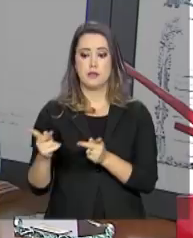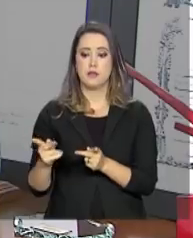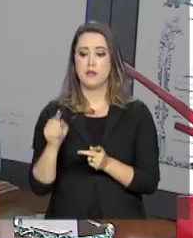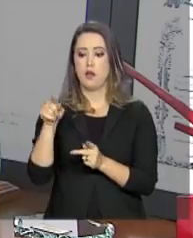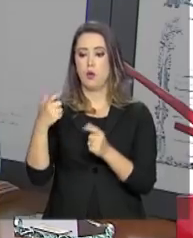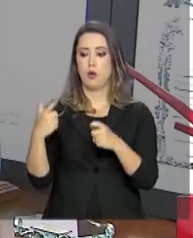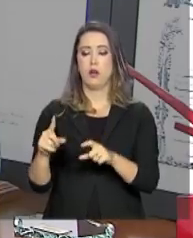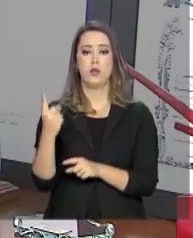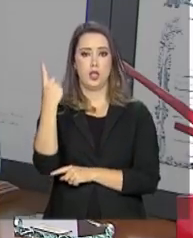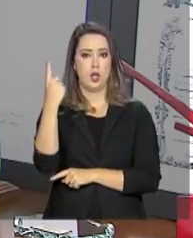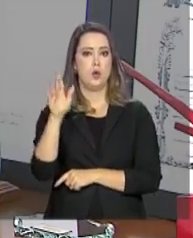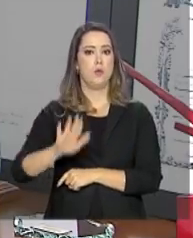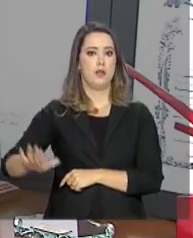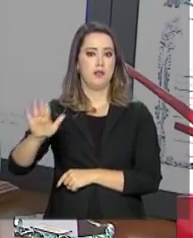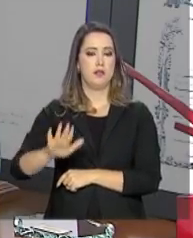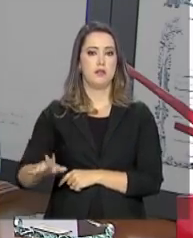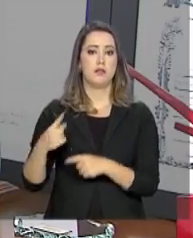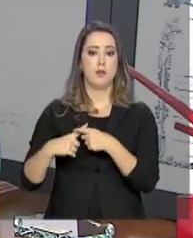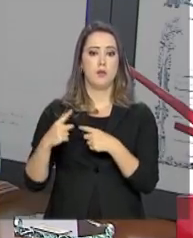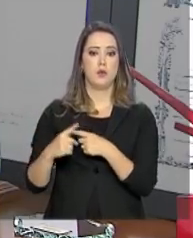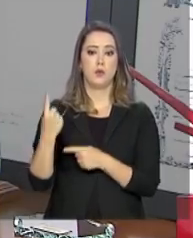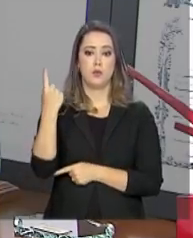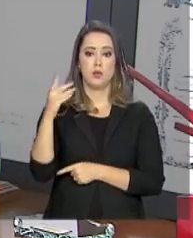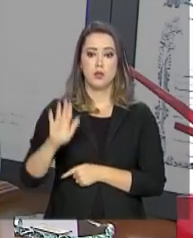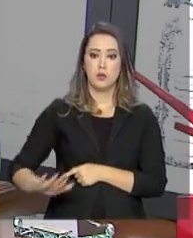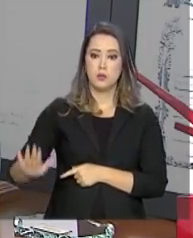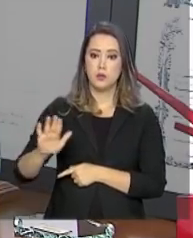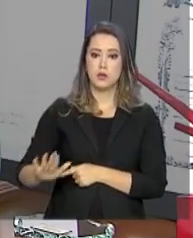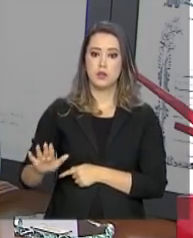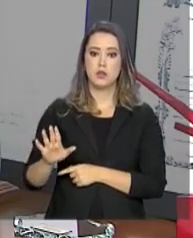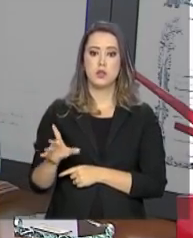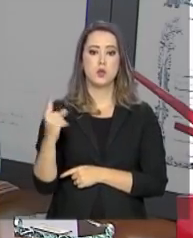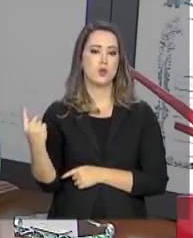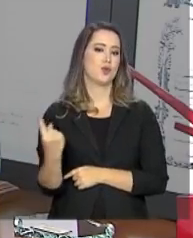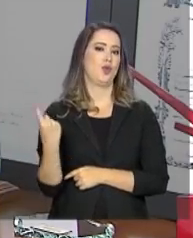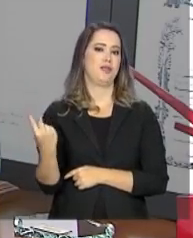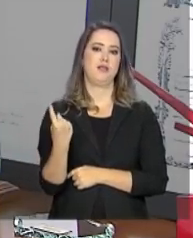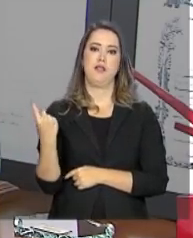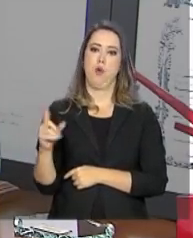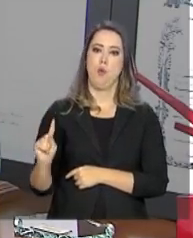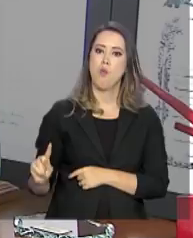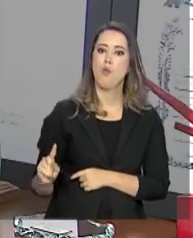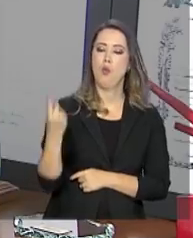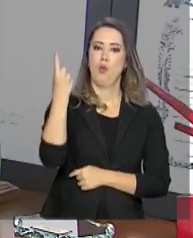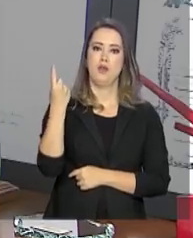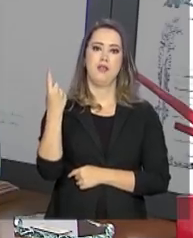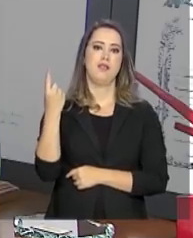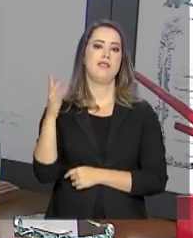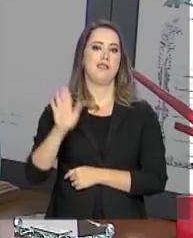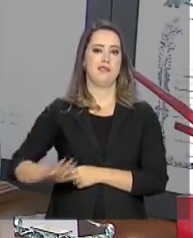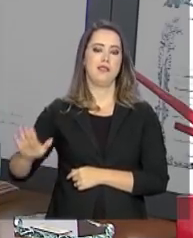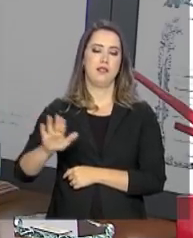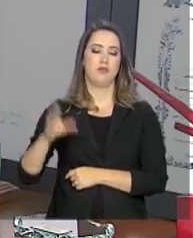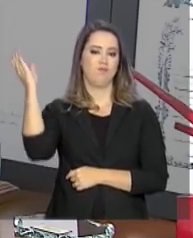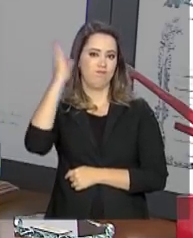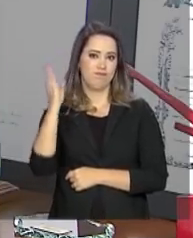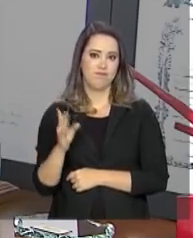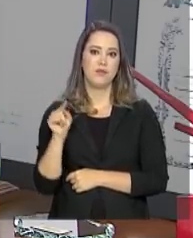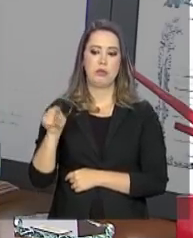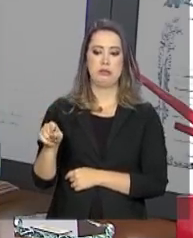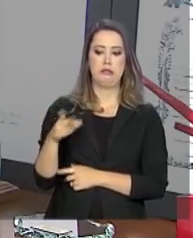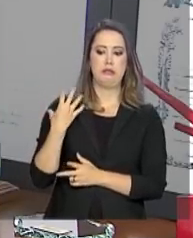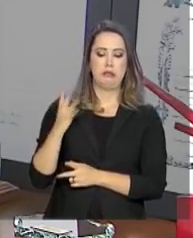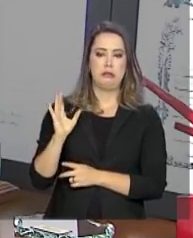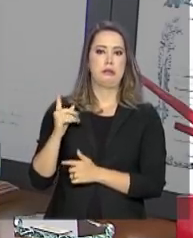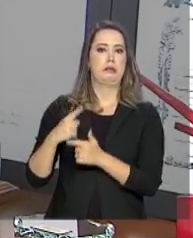isso é nos preocupa muito porque é uma criança que está sozinha única criança brasileira então a situação de